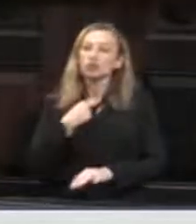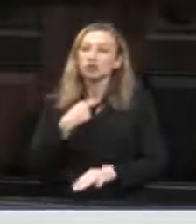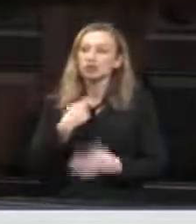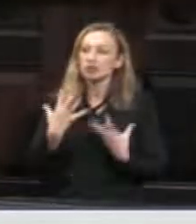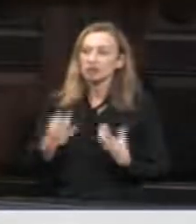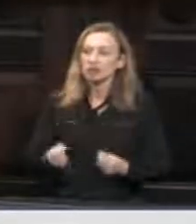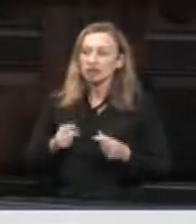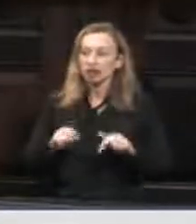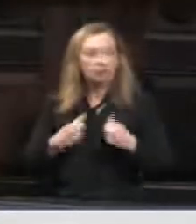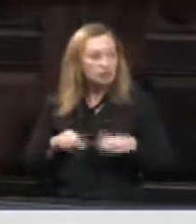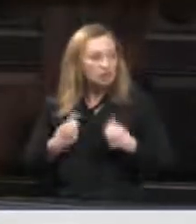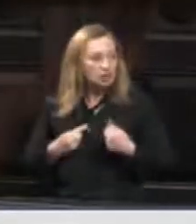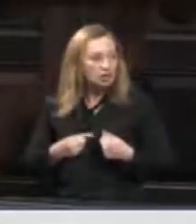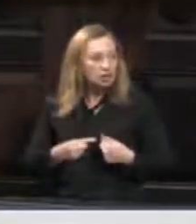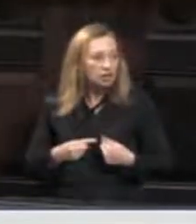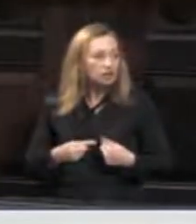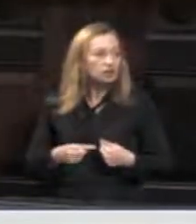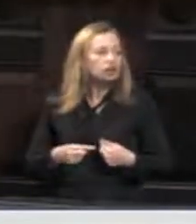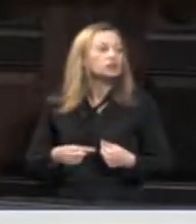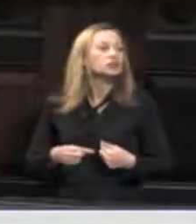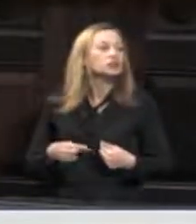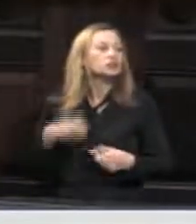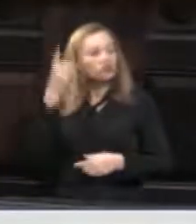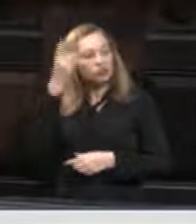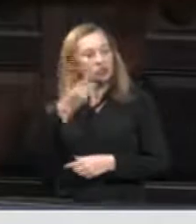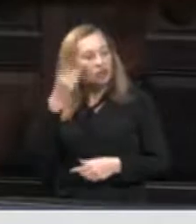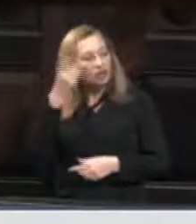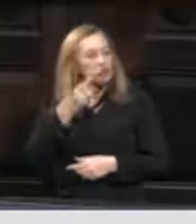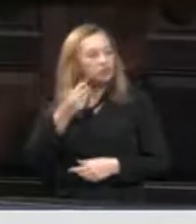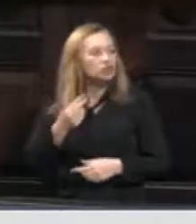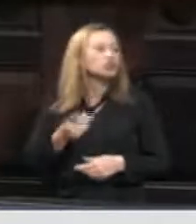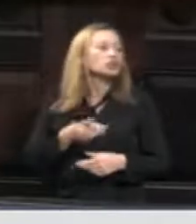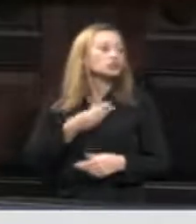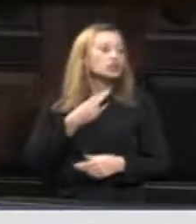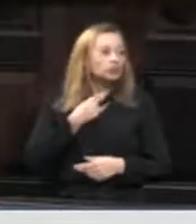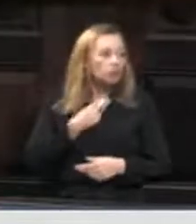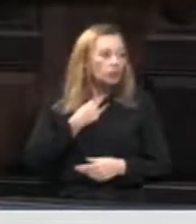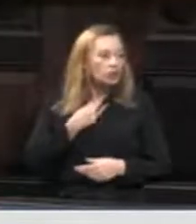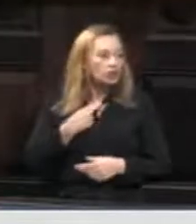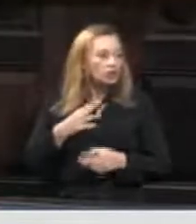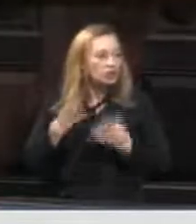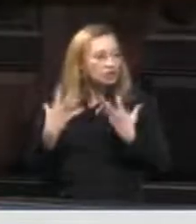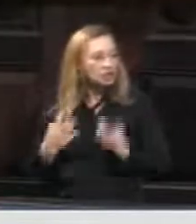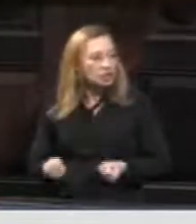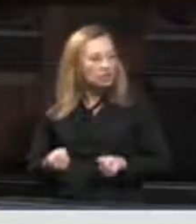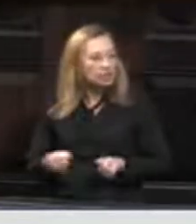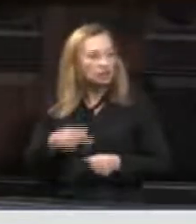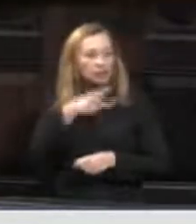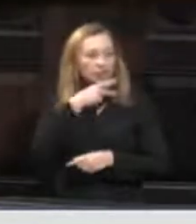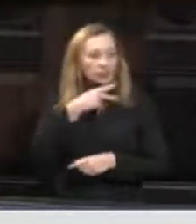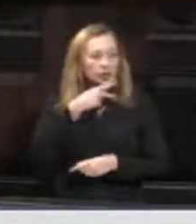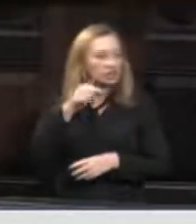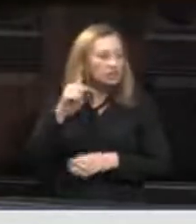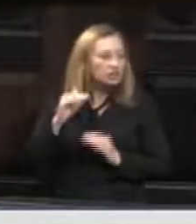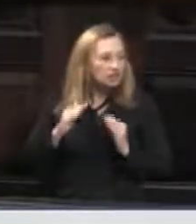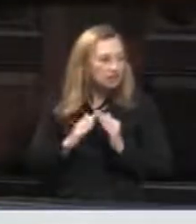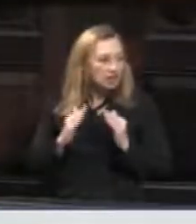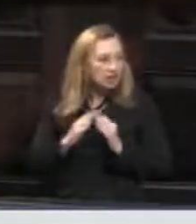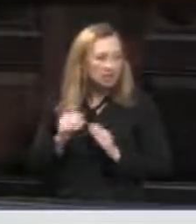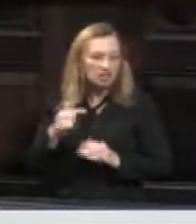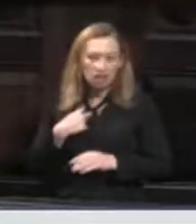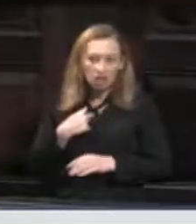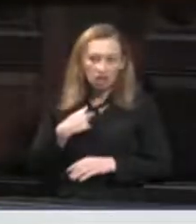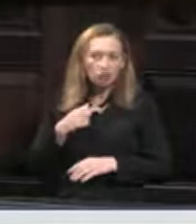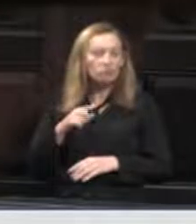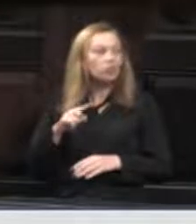ameaçados até deixar o exercício de sua função. A gente não pode aceitar que parlamentares dessa casa, e não apenas eu,